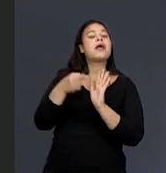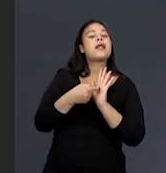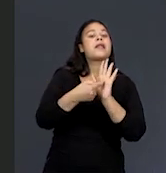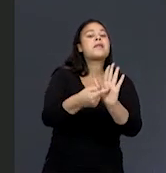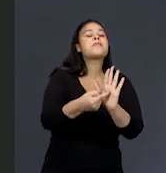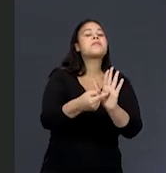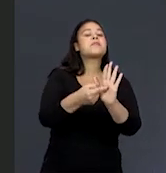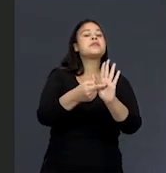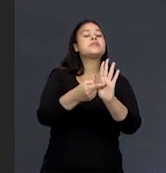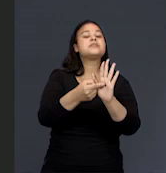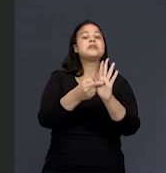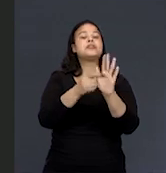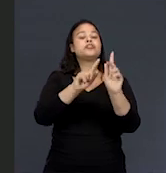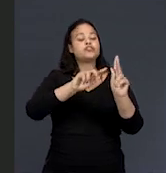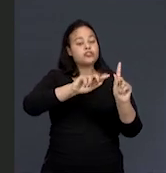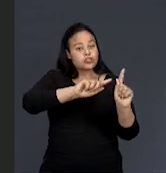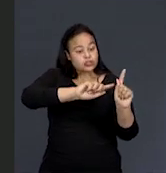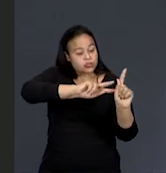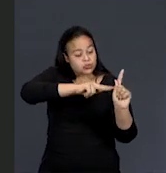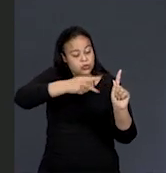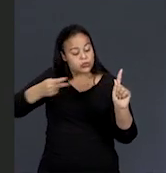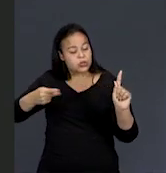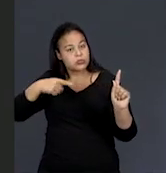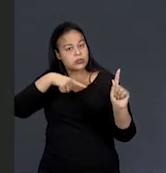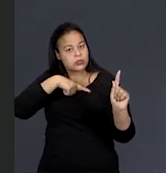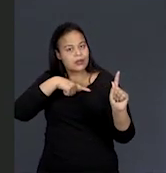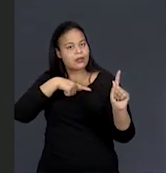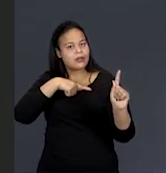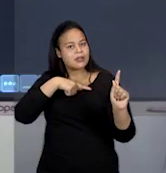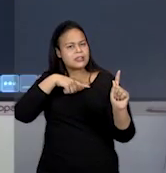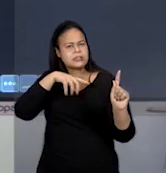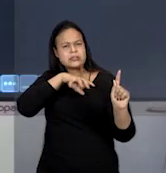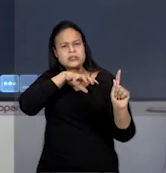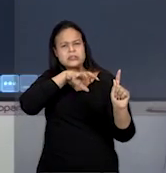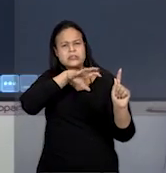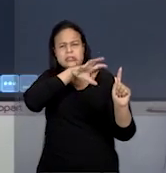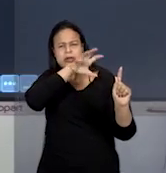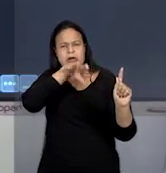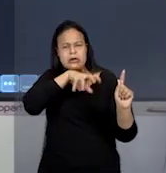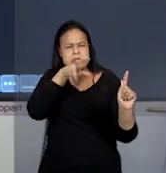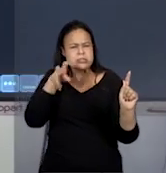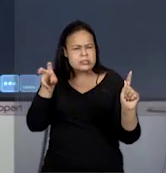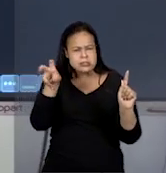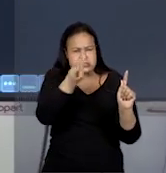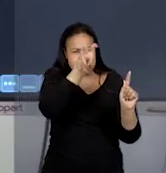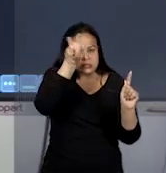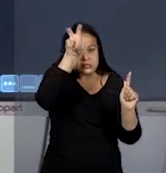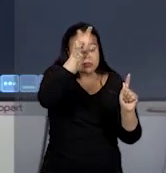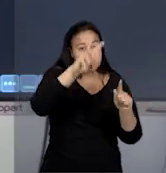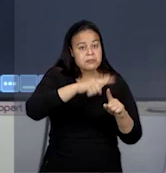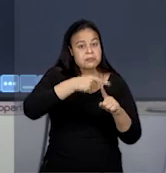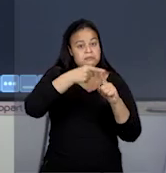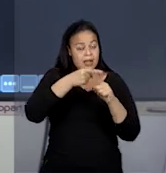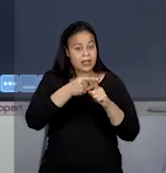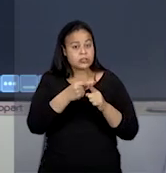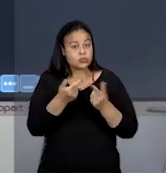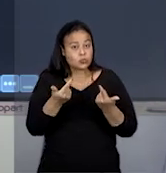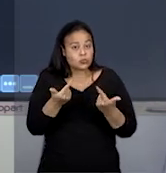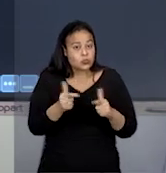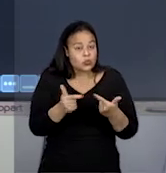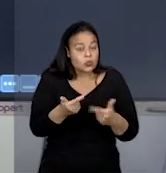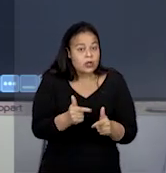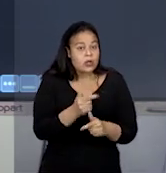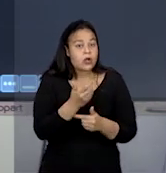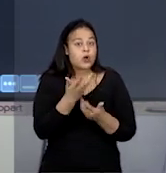respectivamente uma cobra selvagem e uma albina. Nesse caso, olha que engraçado, nem precisa da gente voltar lá. A